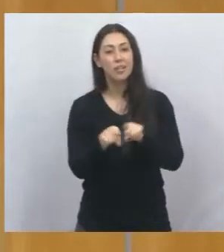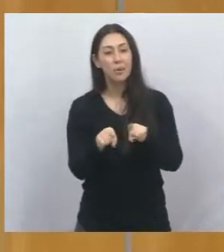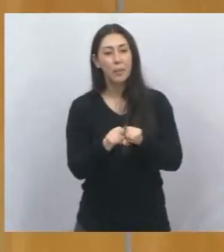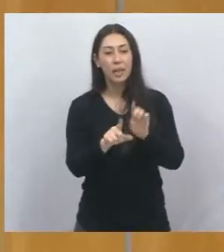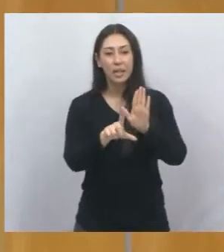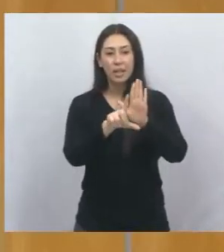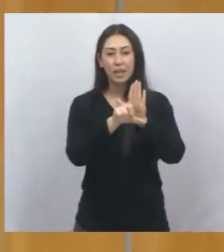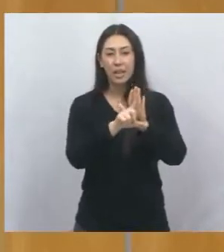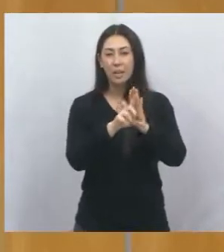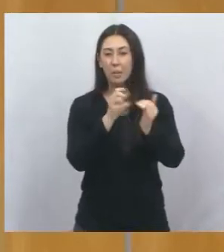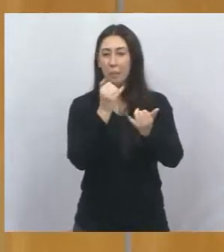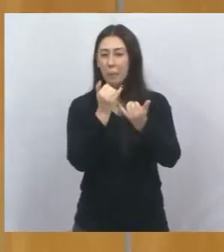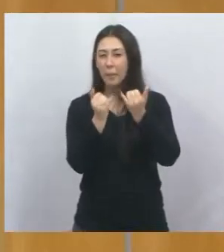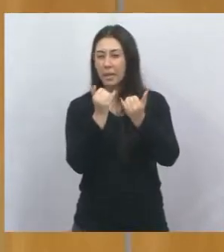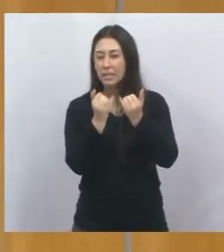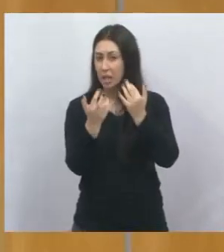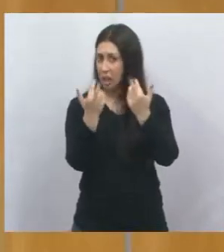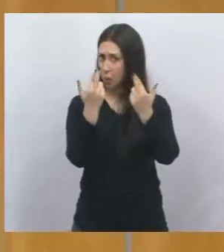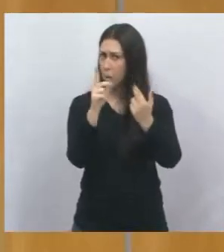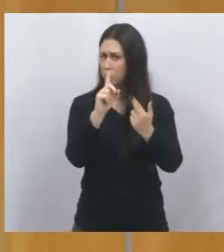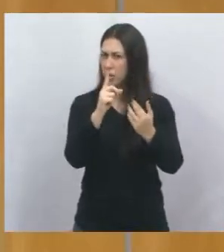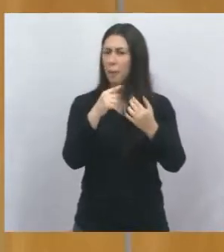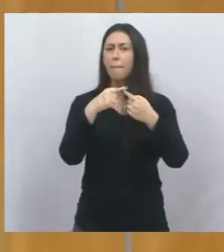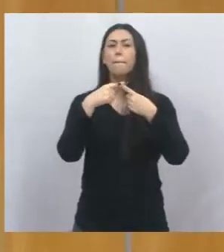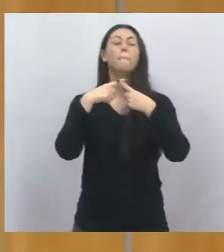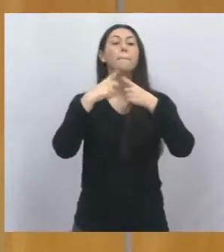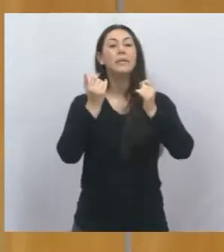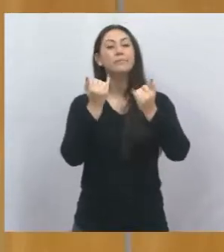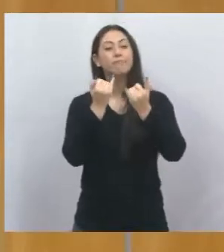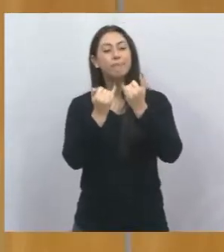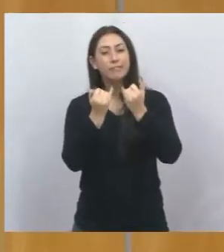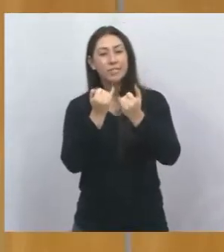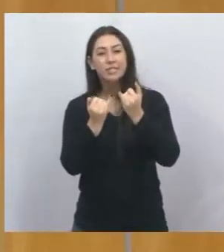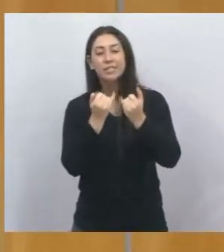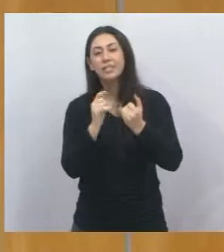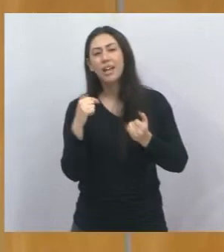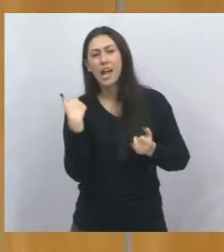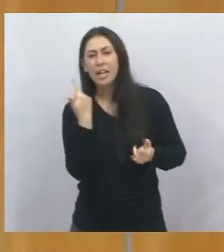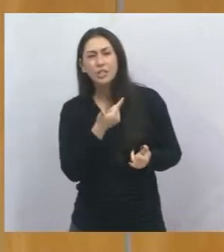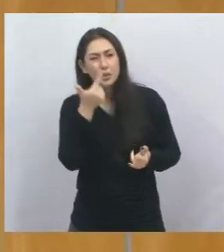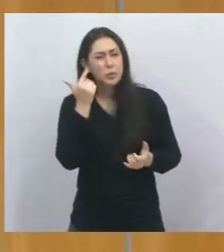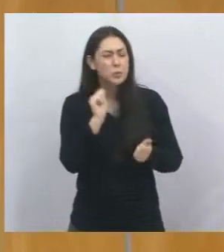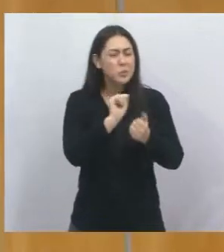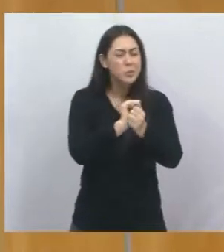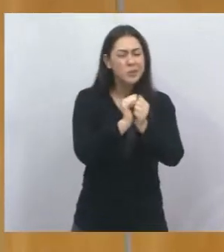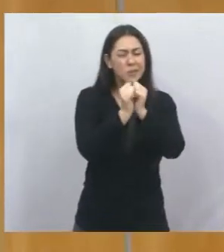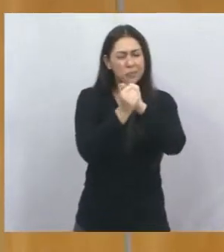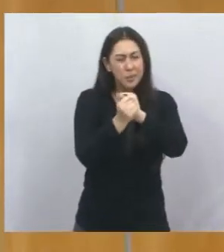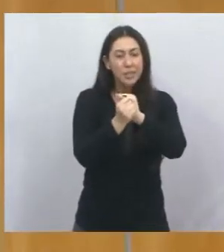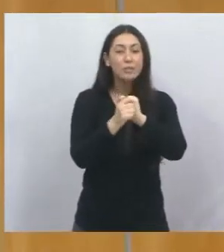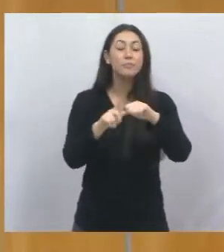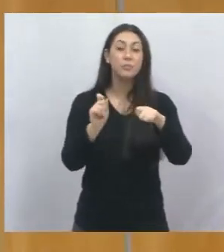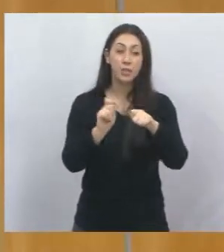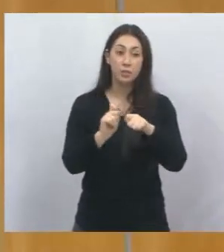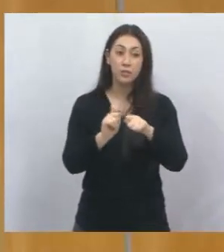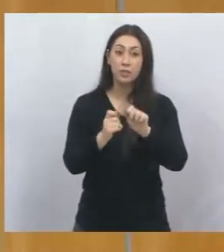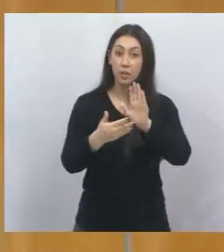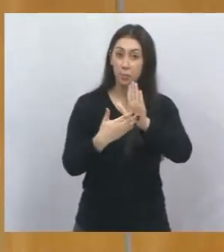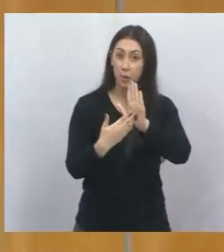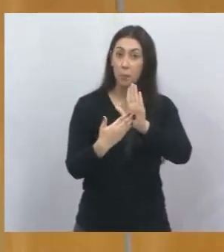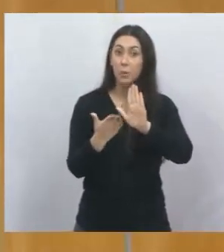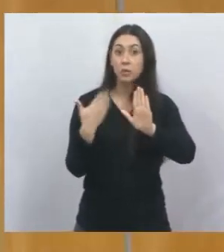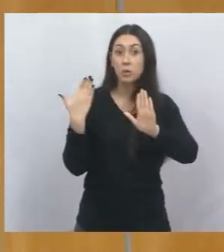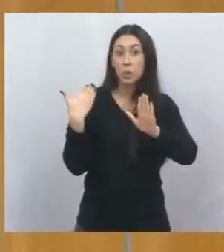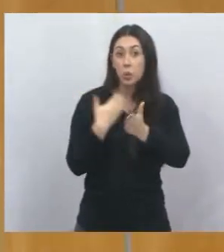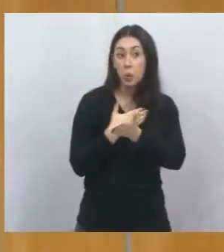leis similares, não iguais, mas similares. E o que foi possível e responsável nós fizemos. A proposta